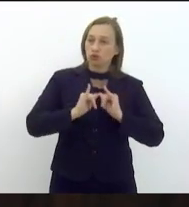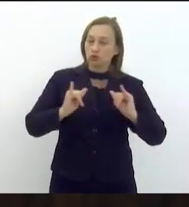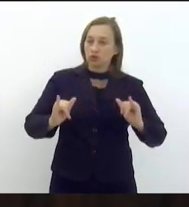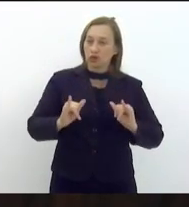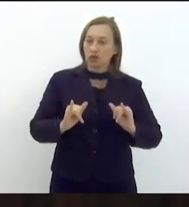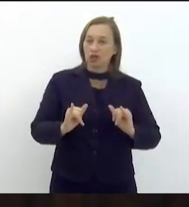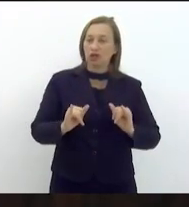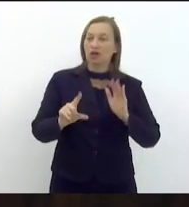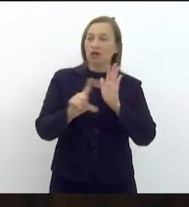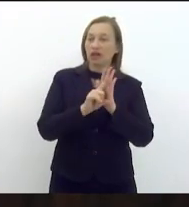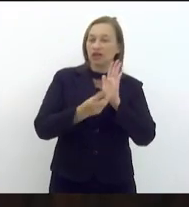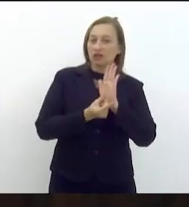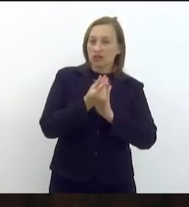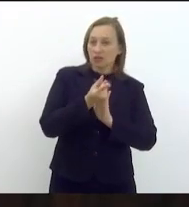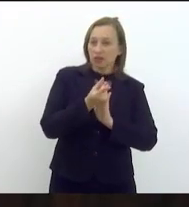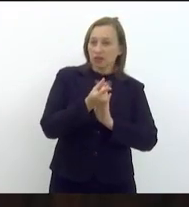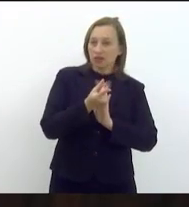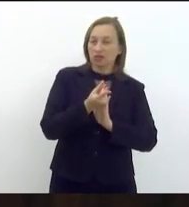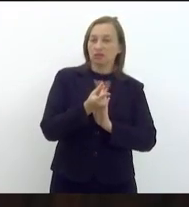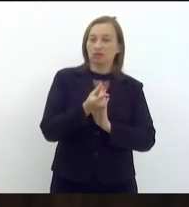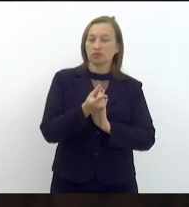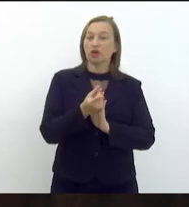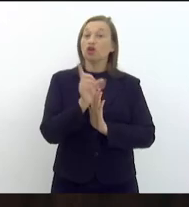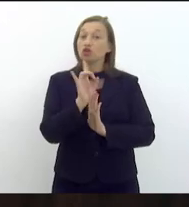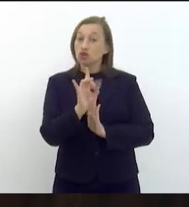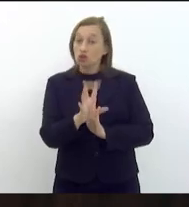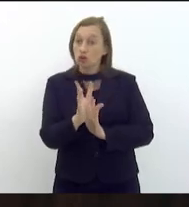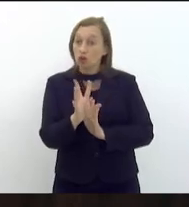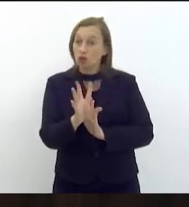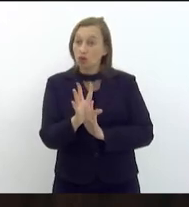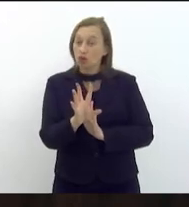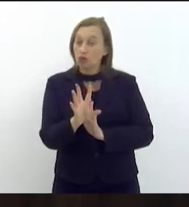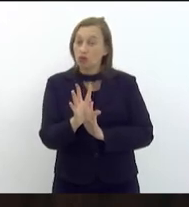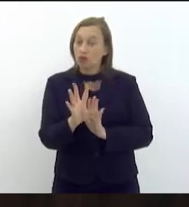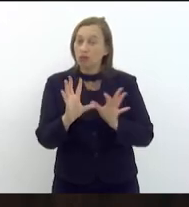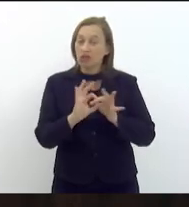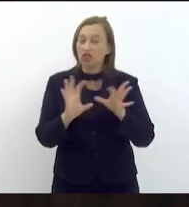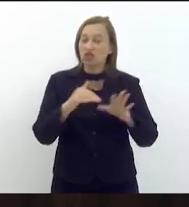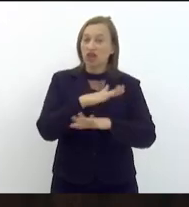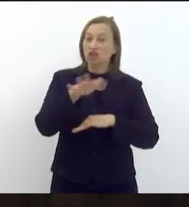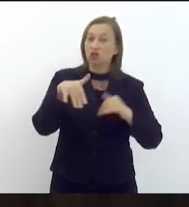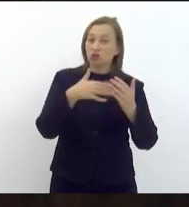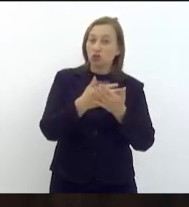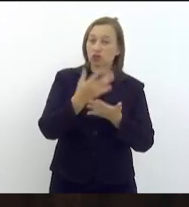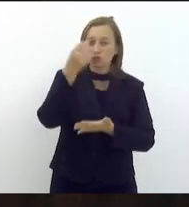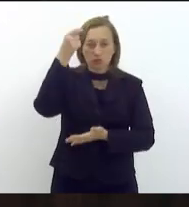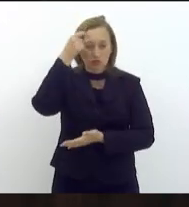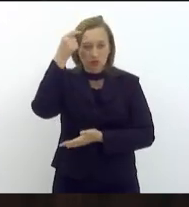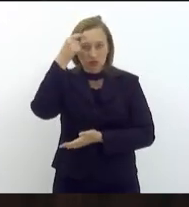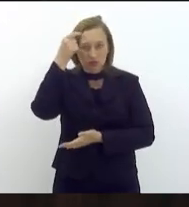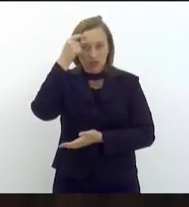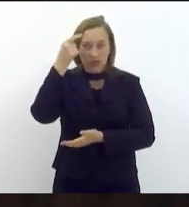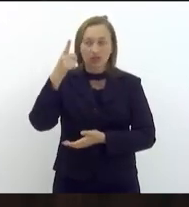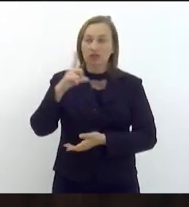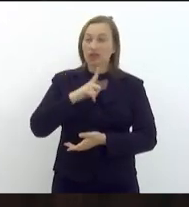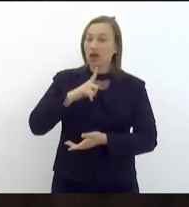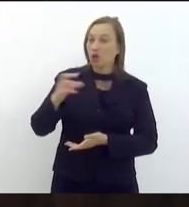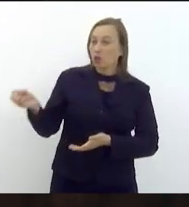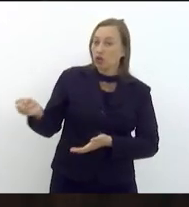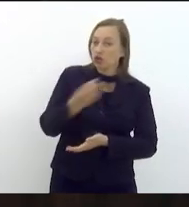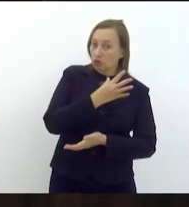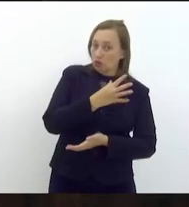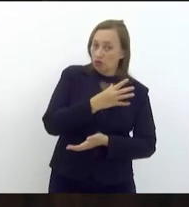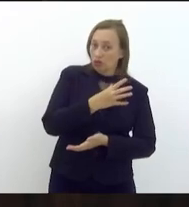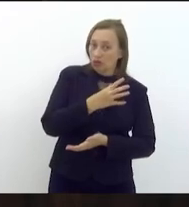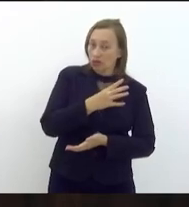LDO tá só para deixar todos cientes antecipadamente mas vai haver uma nova publicação